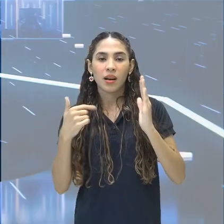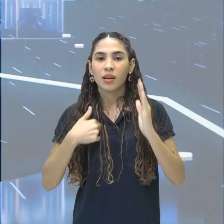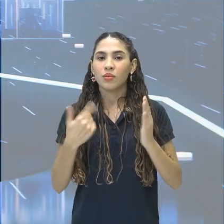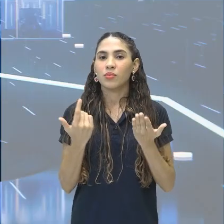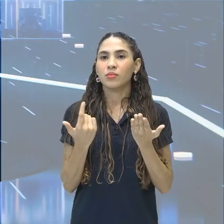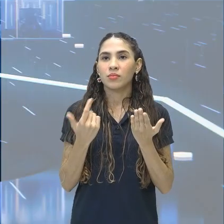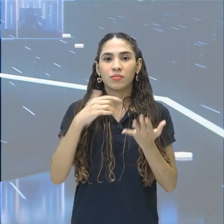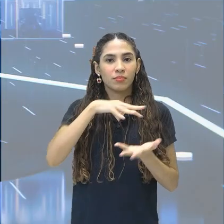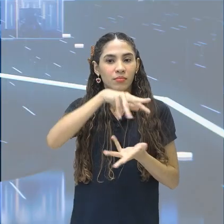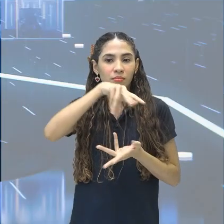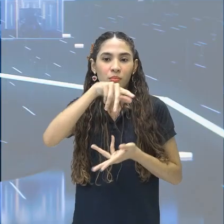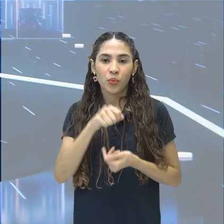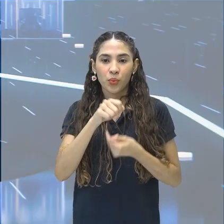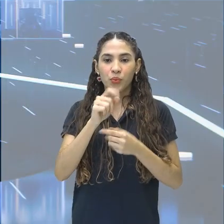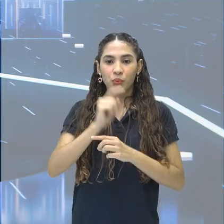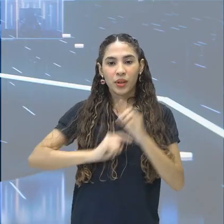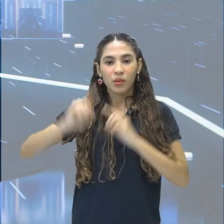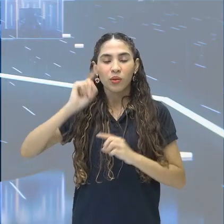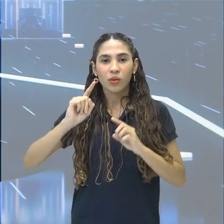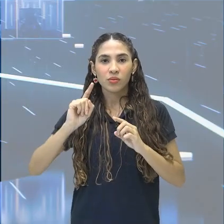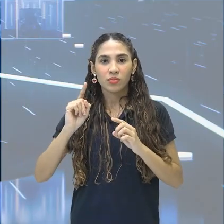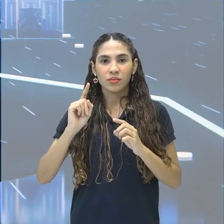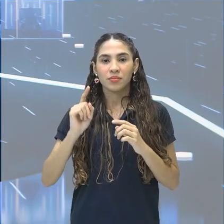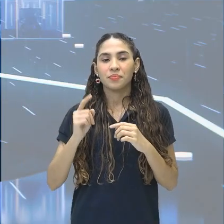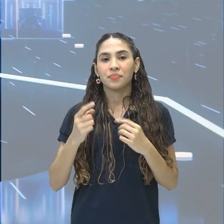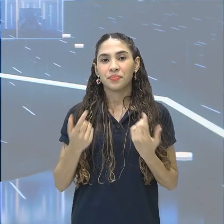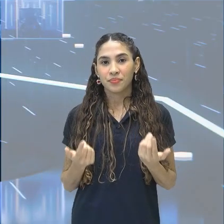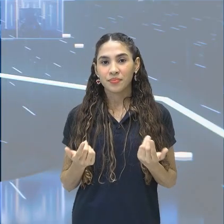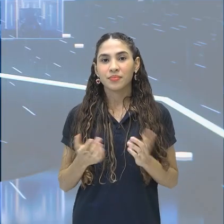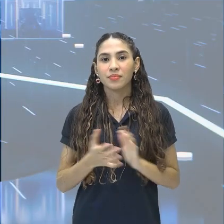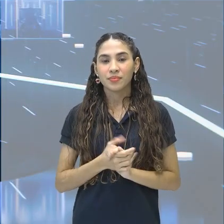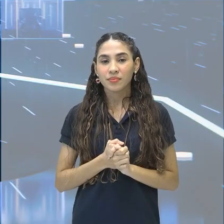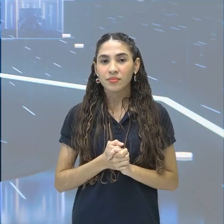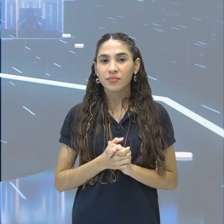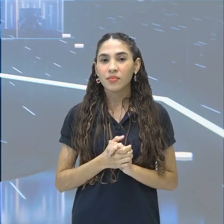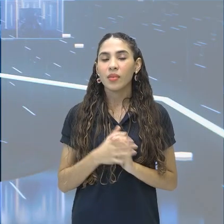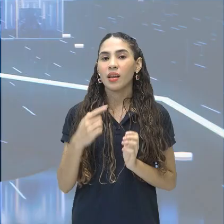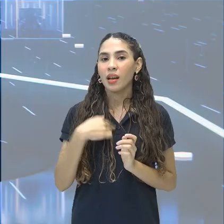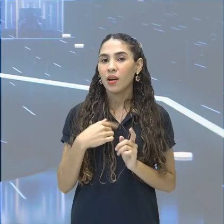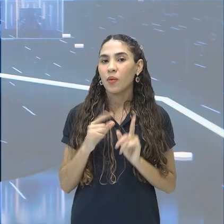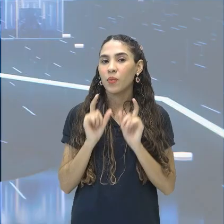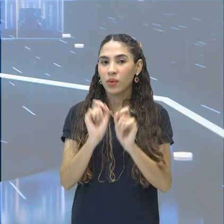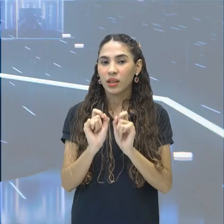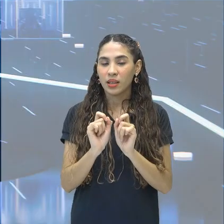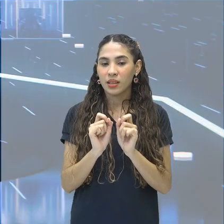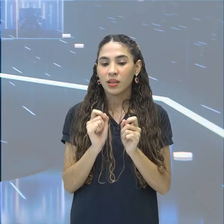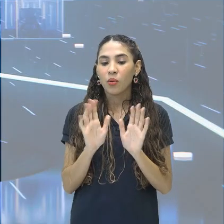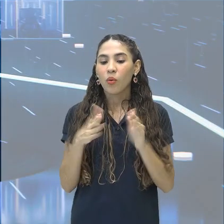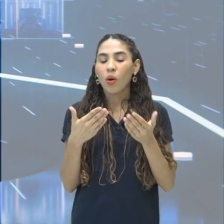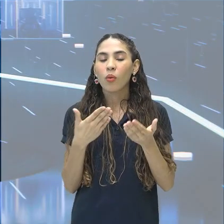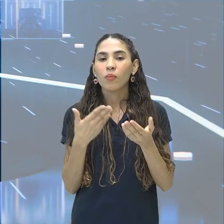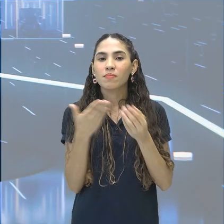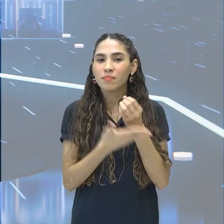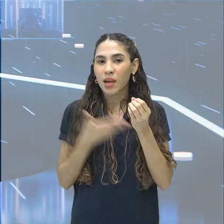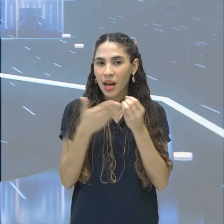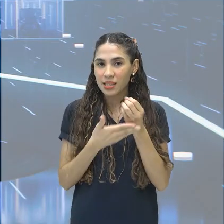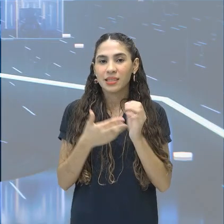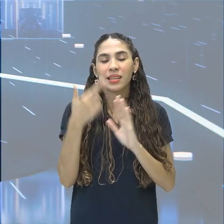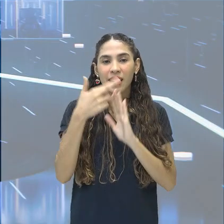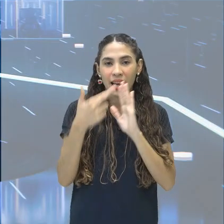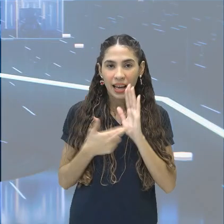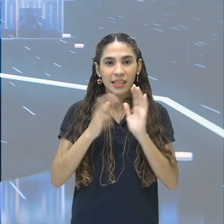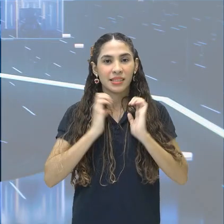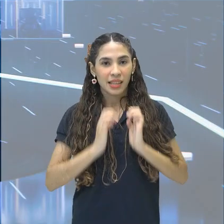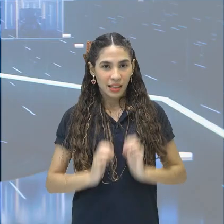todo esse mundo que está aqui ao meu redor, eu estou me baseando ainda em